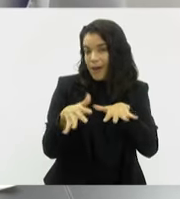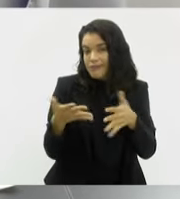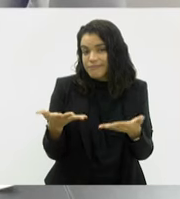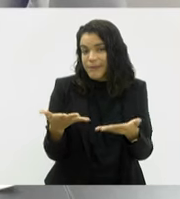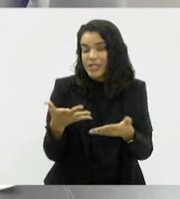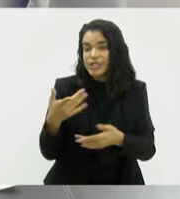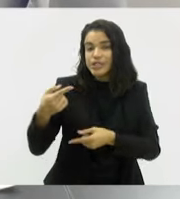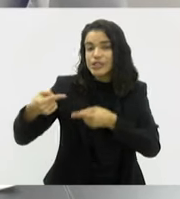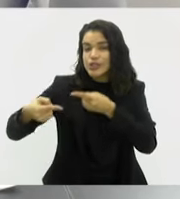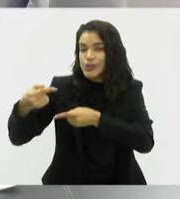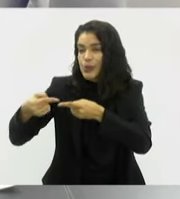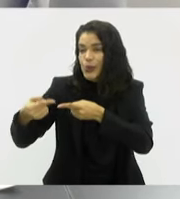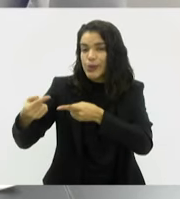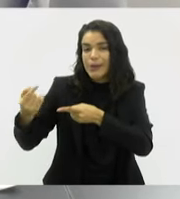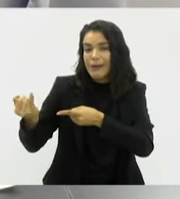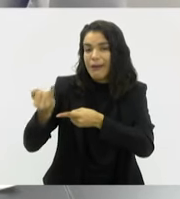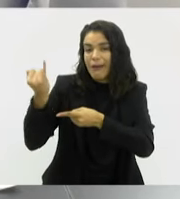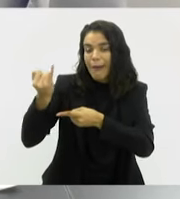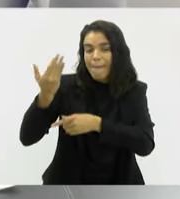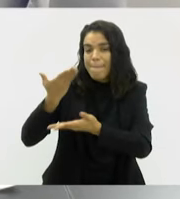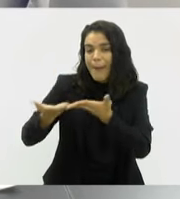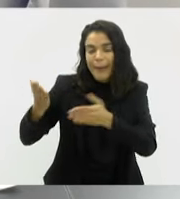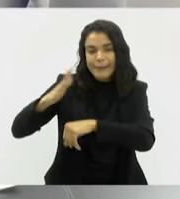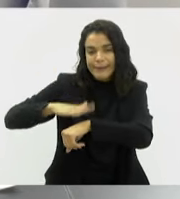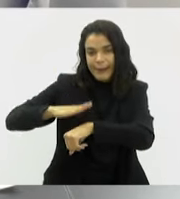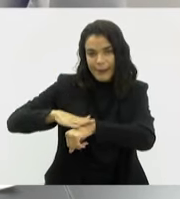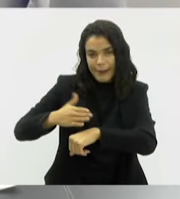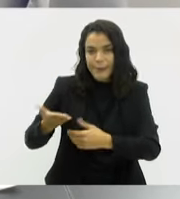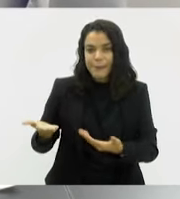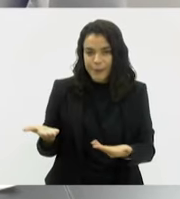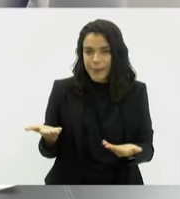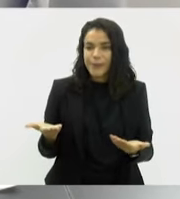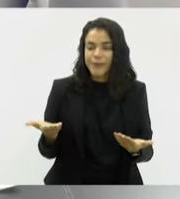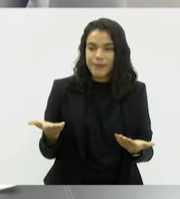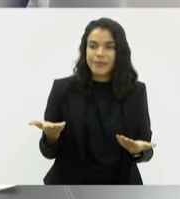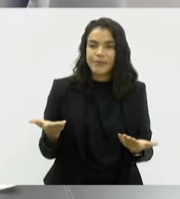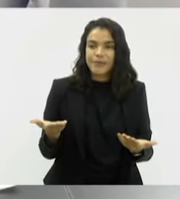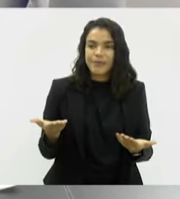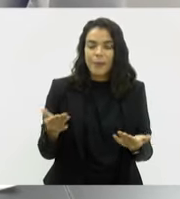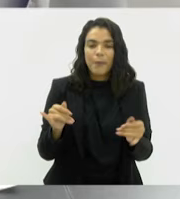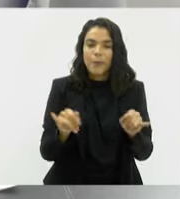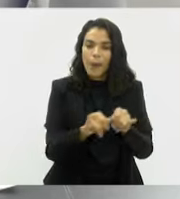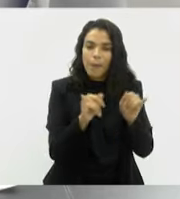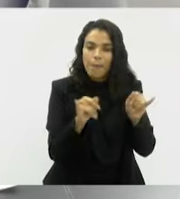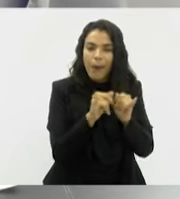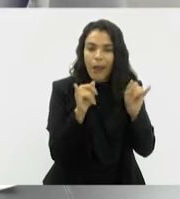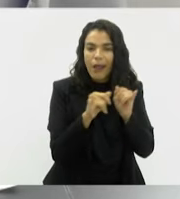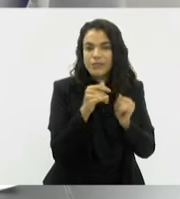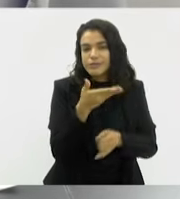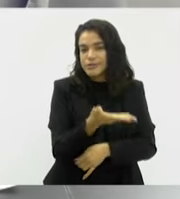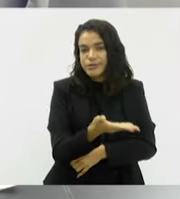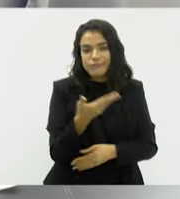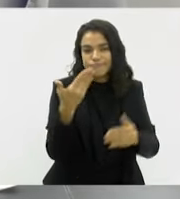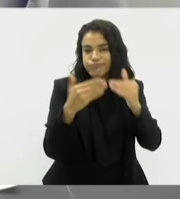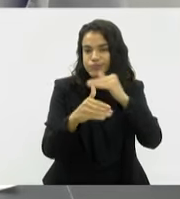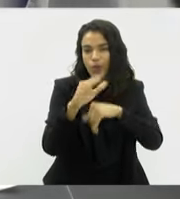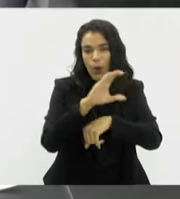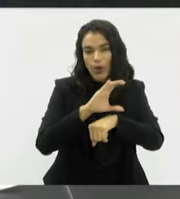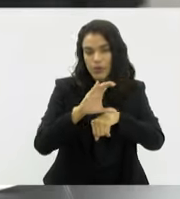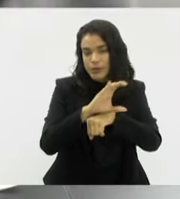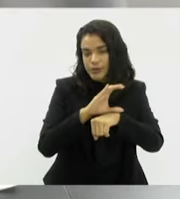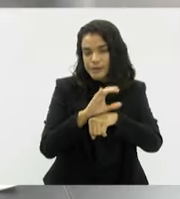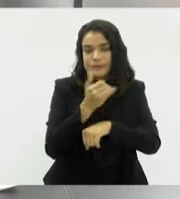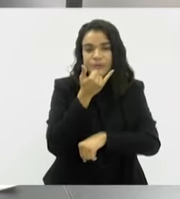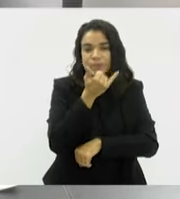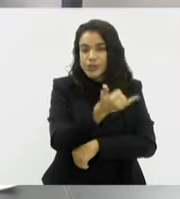deixa de discutir matérias relevantes, com uma série de bobagens que a gente sabe que são notadamente inconstitucionais, e aí